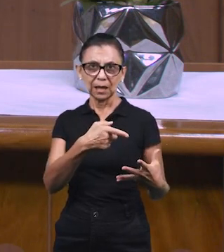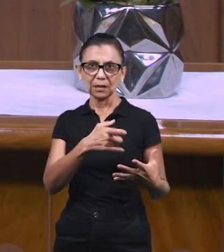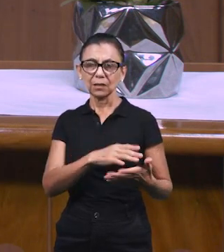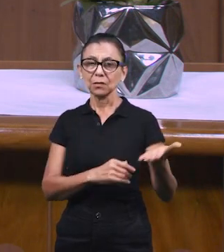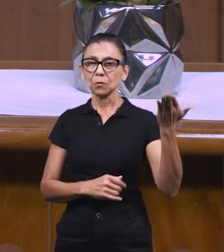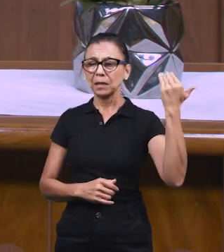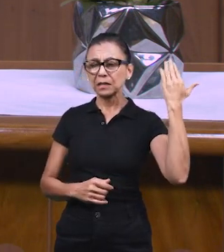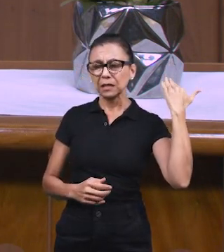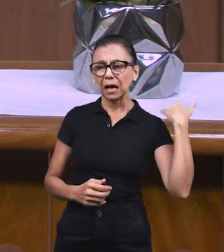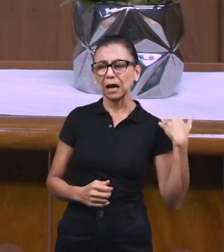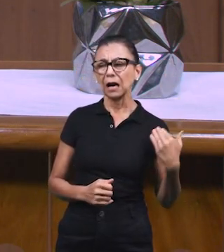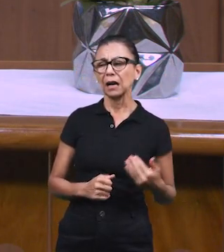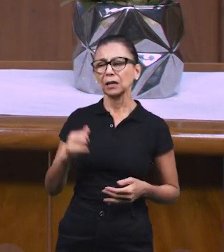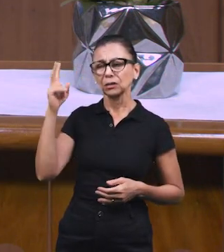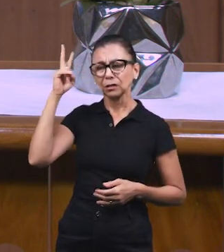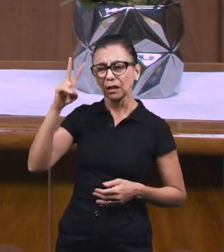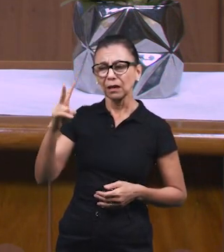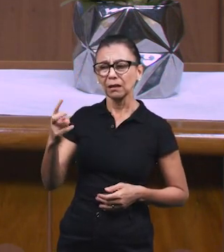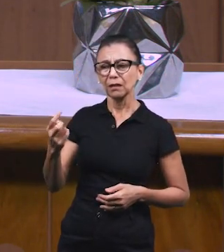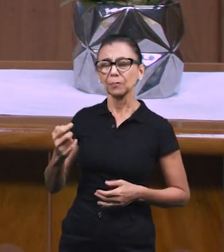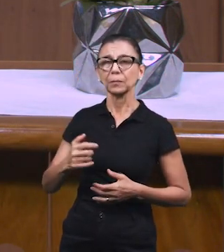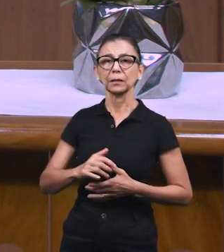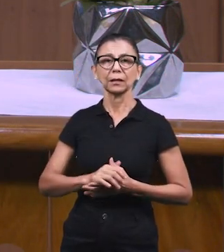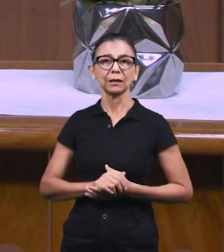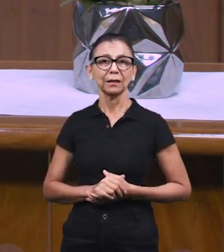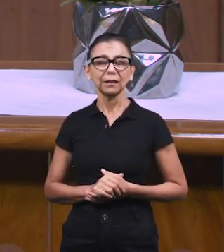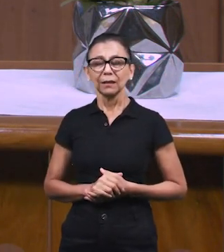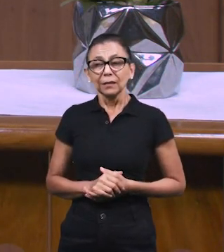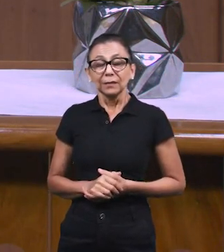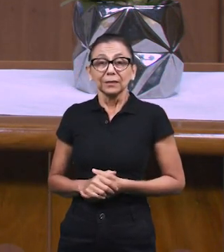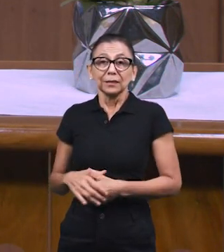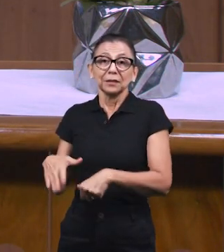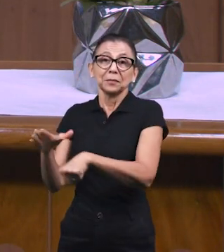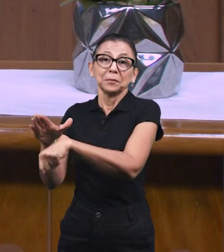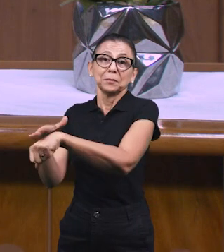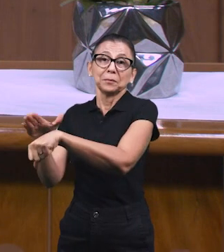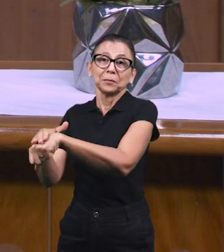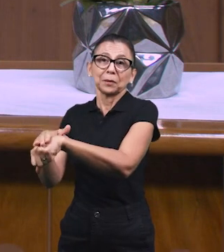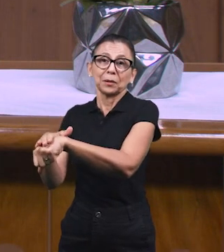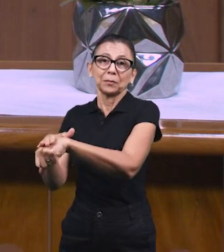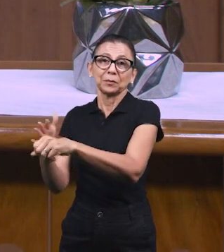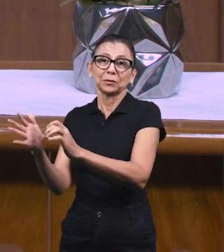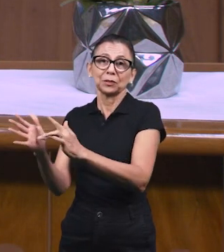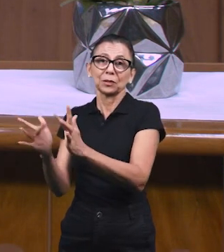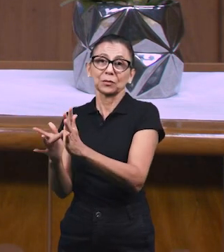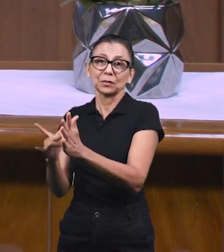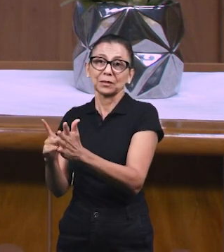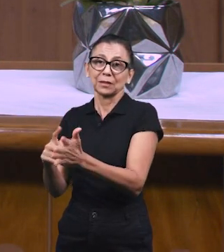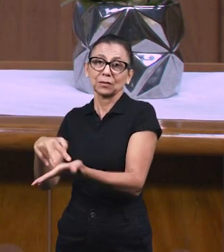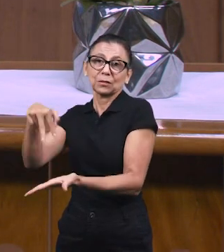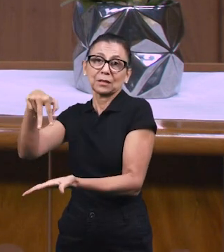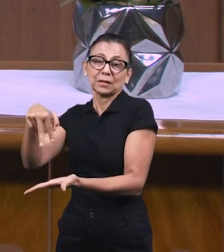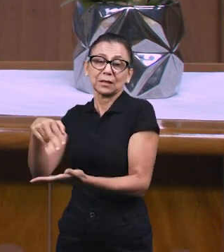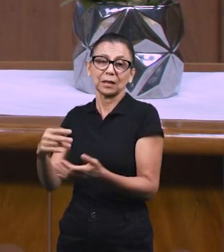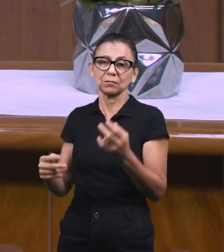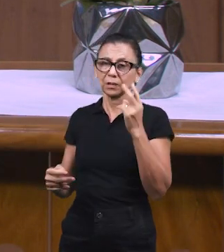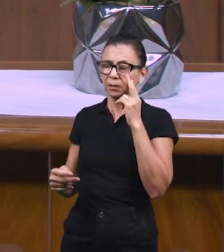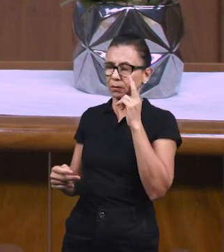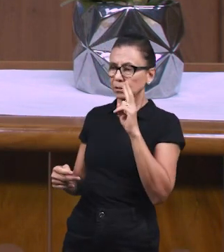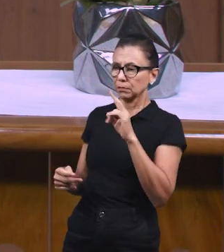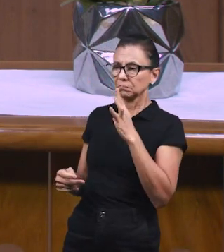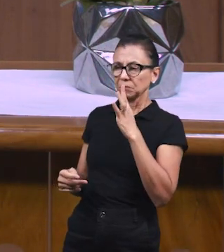passado, né? Ele era, ele foi. E era o próprio Jesus que havia ressuscitado, estava ali com eles e eles não o